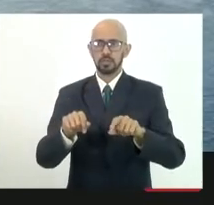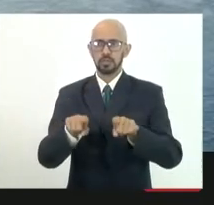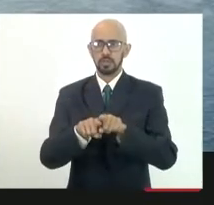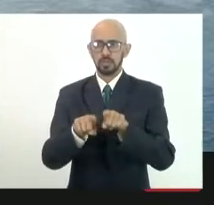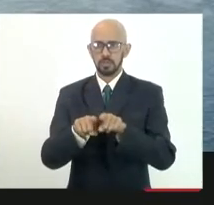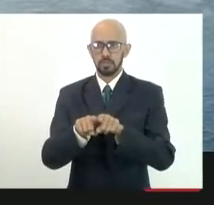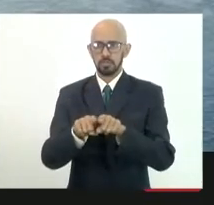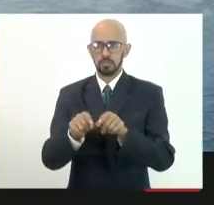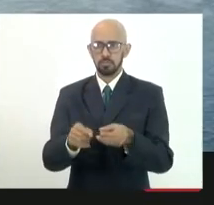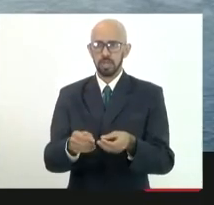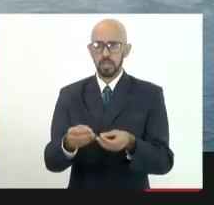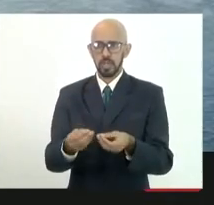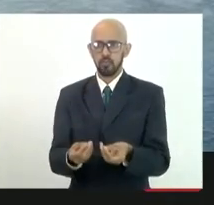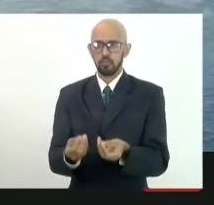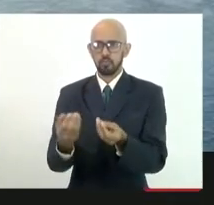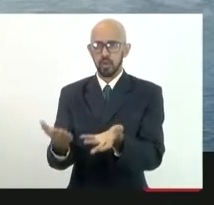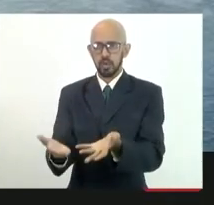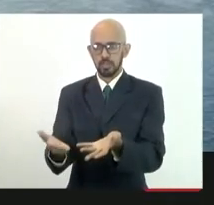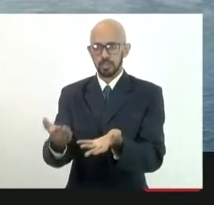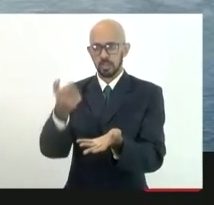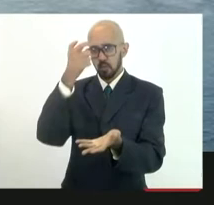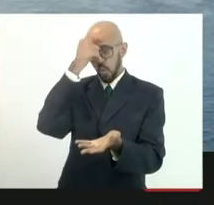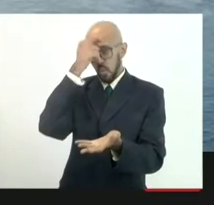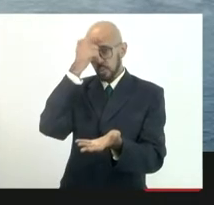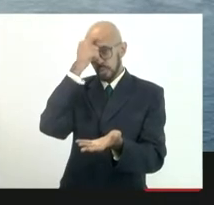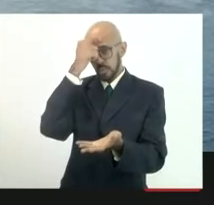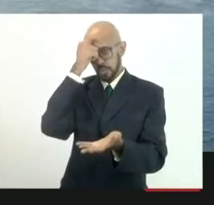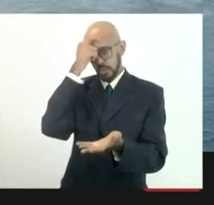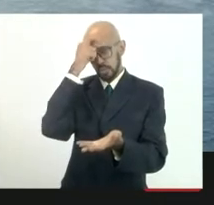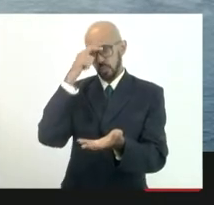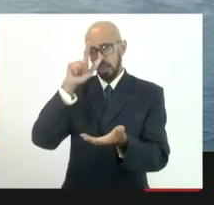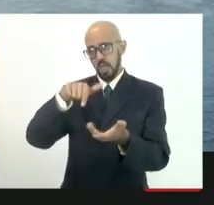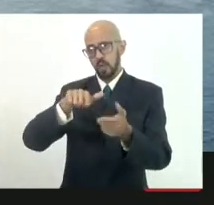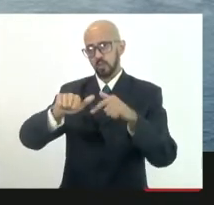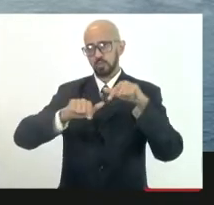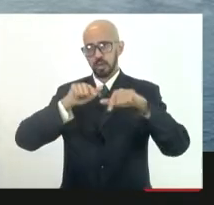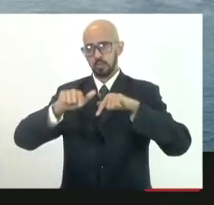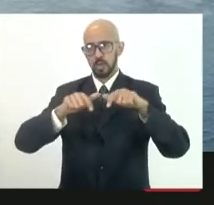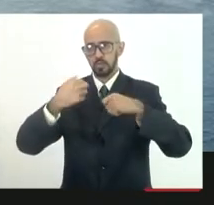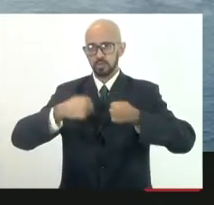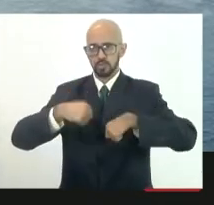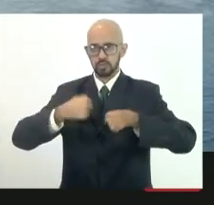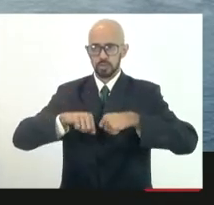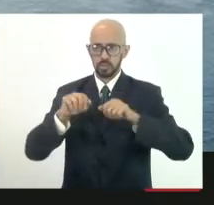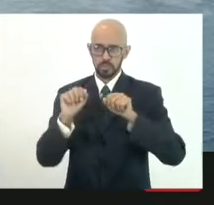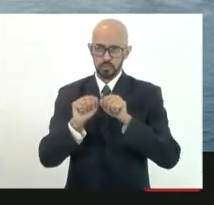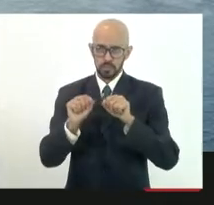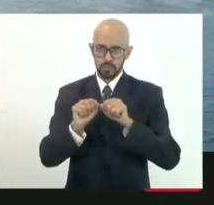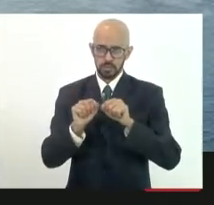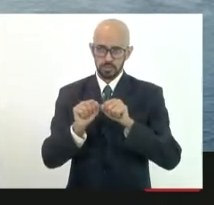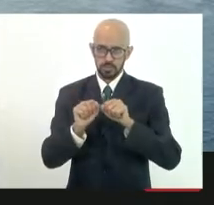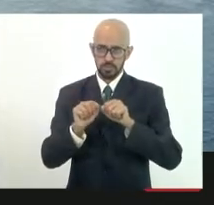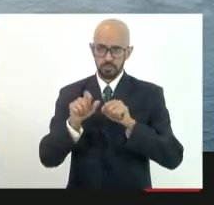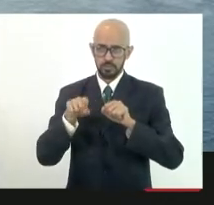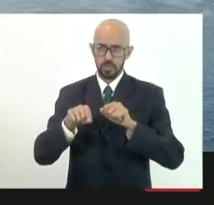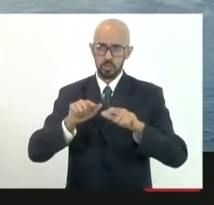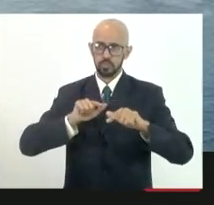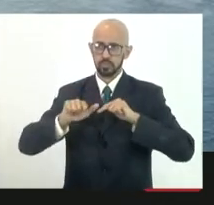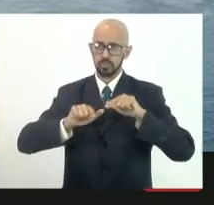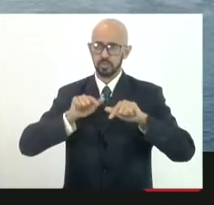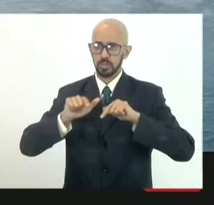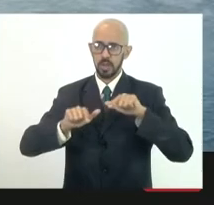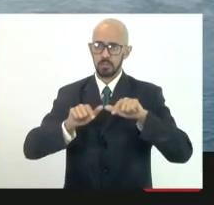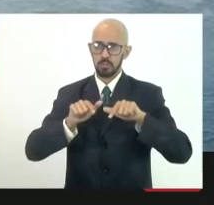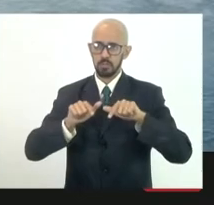trazendo aí essa conscientização, um trabalho que a gente precisa começar a fazer. É um trabalho que não vai ser